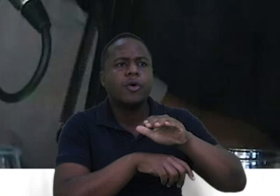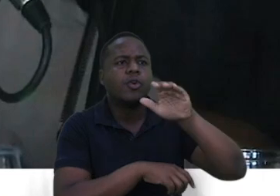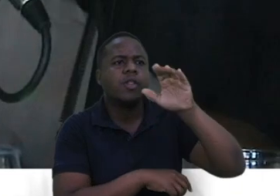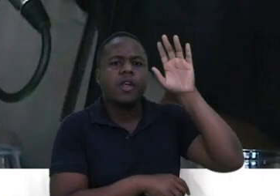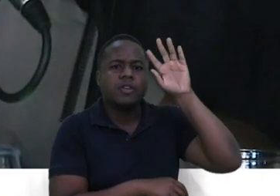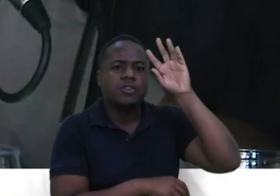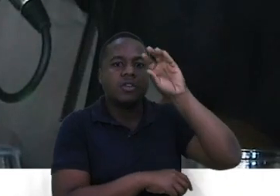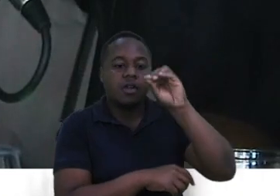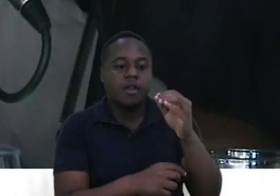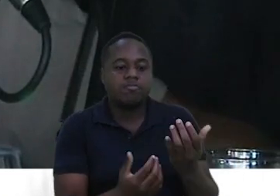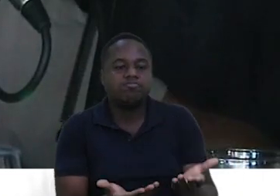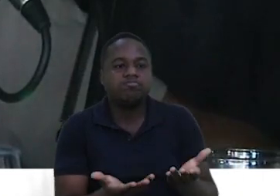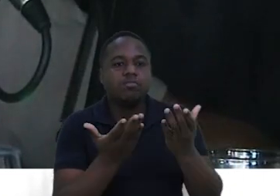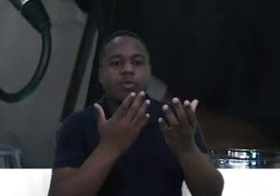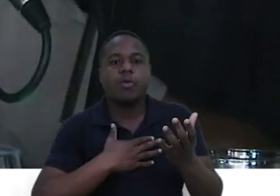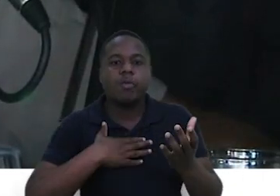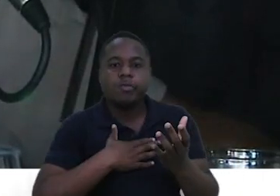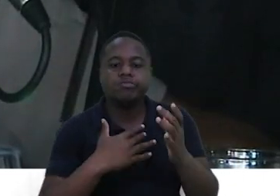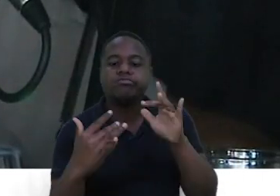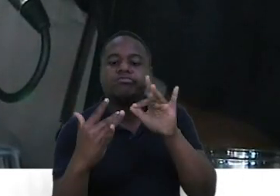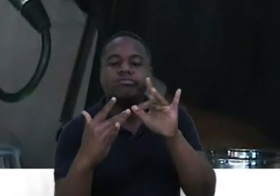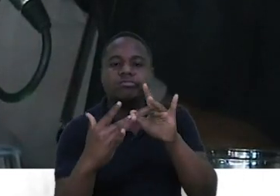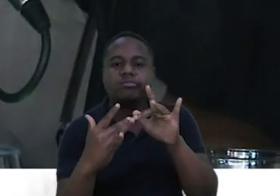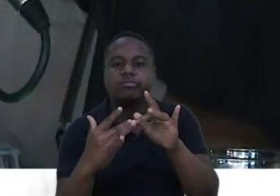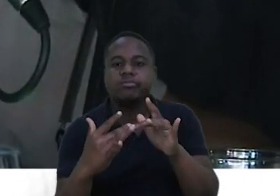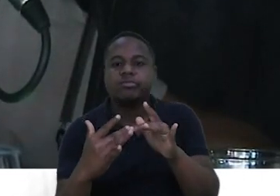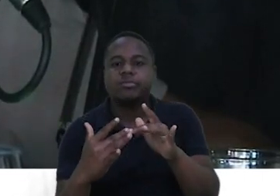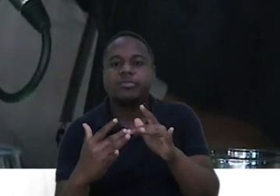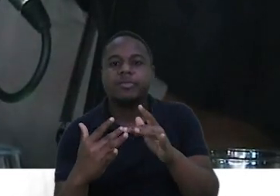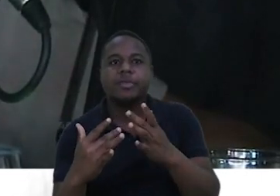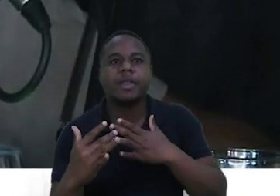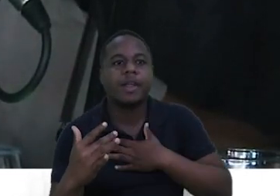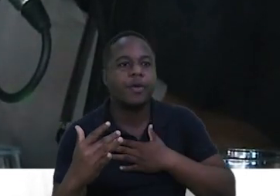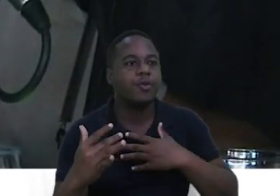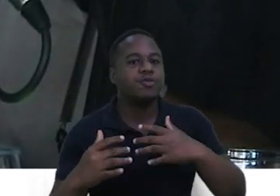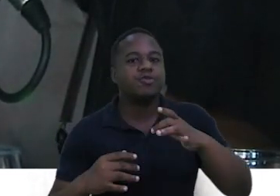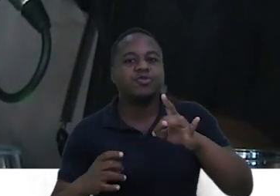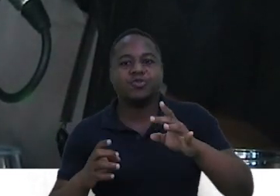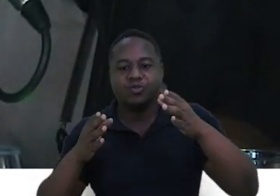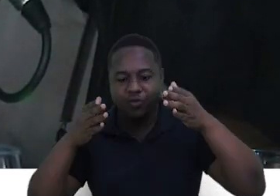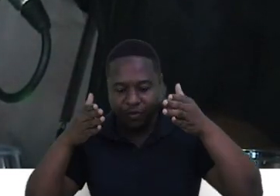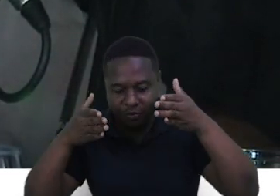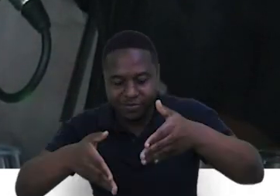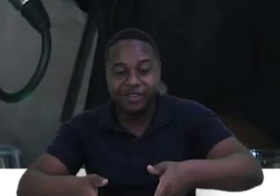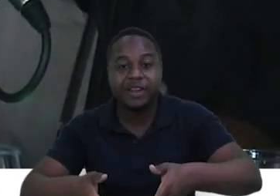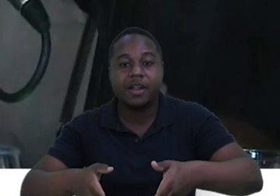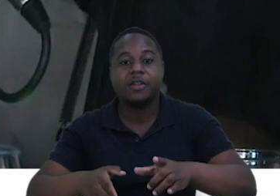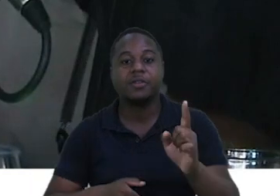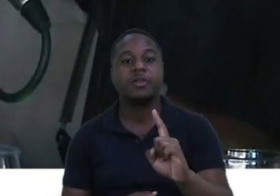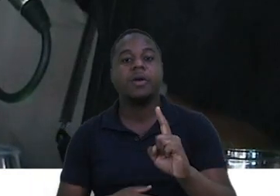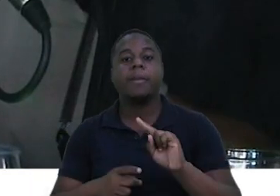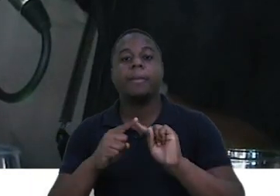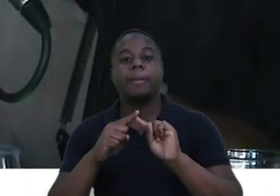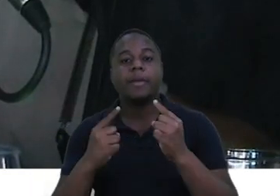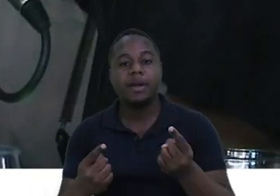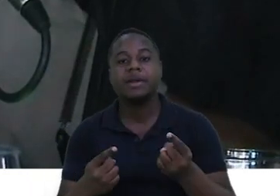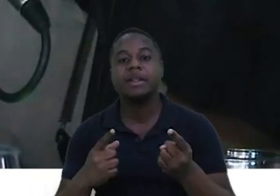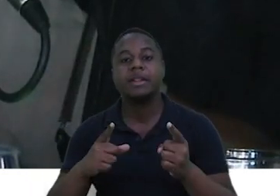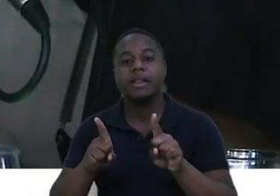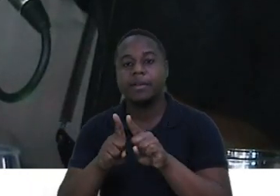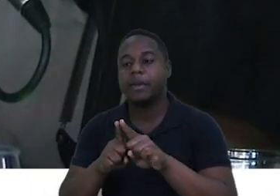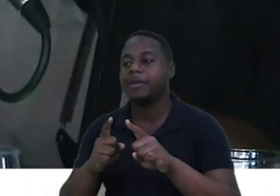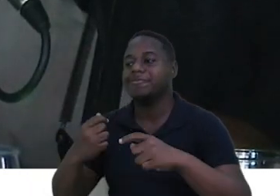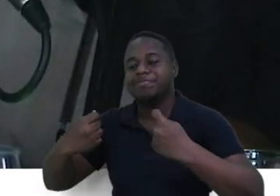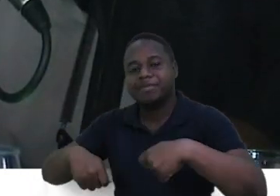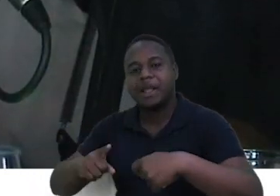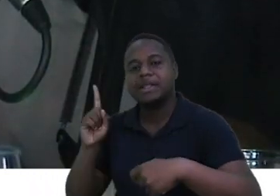vem. E dessa conexão, que eu não estava aqui diretamente, mas que vem disso,